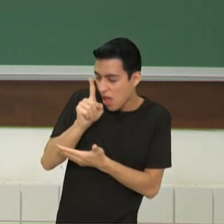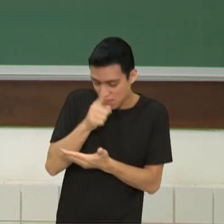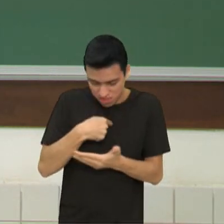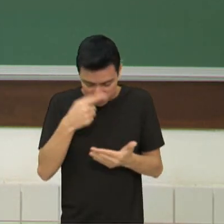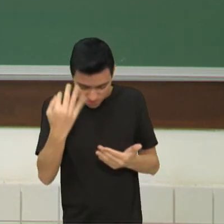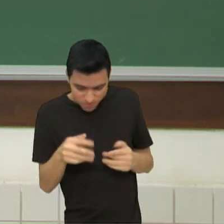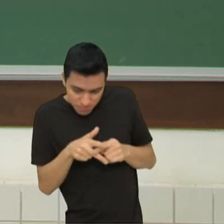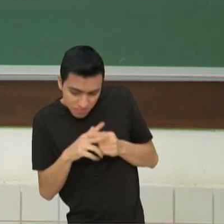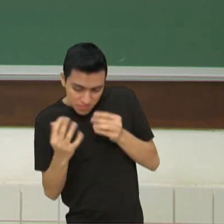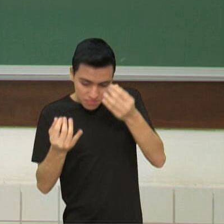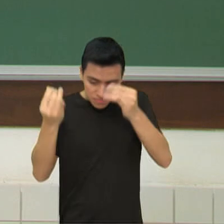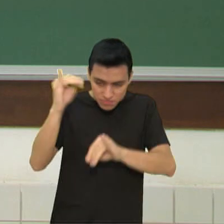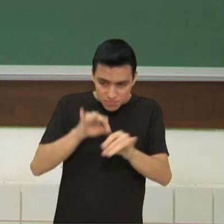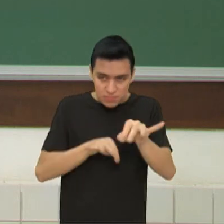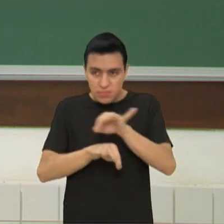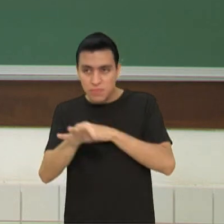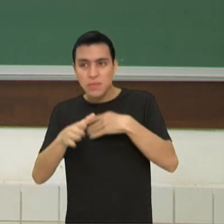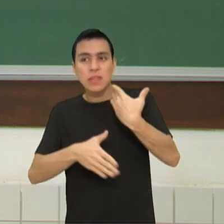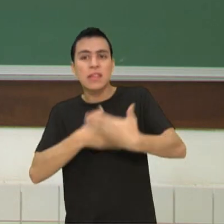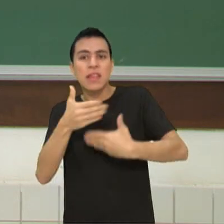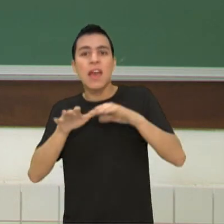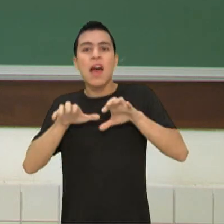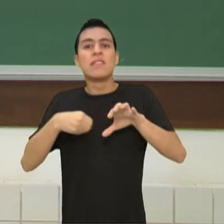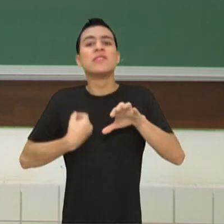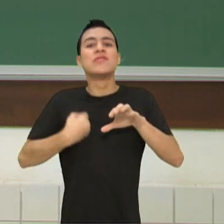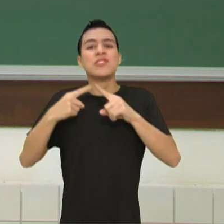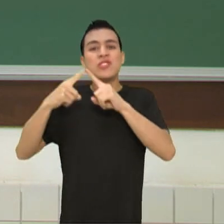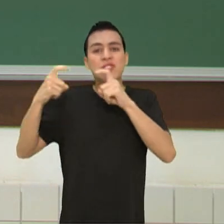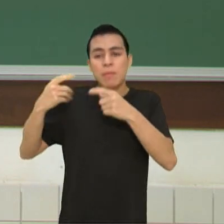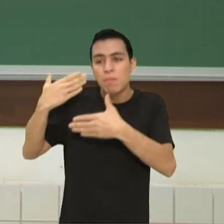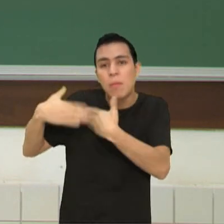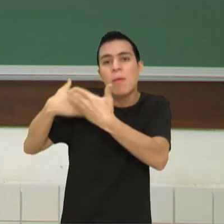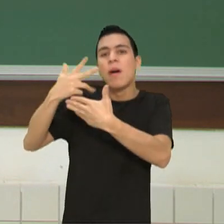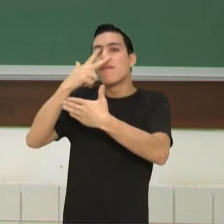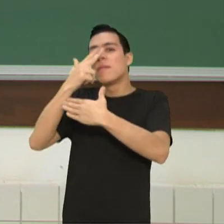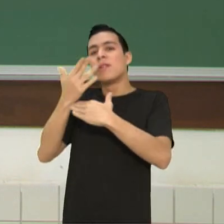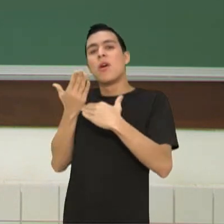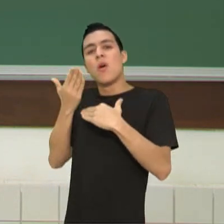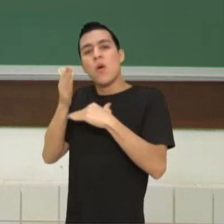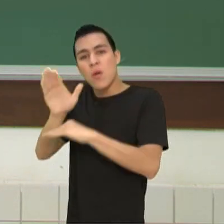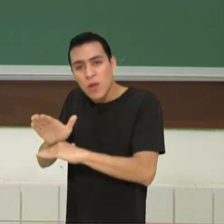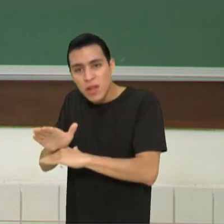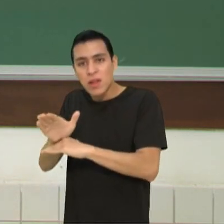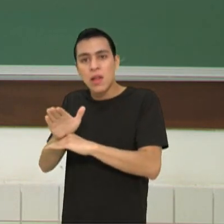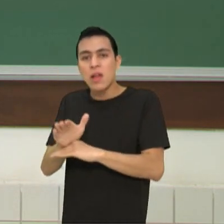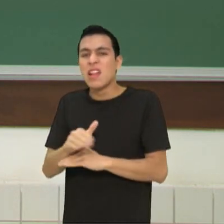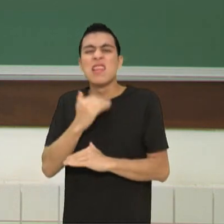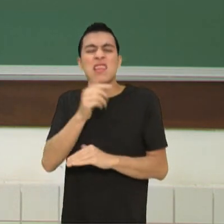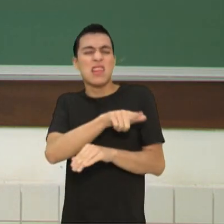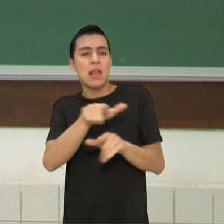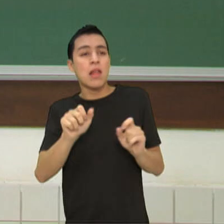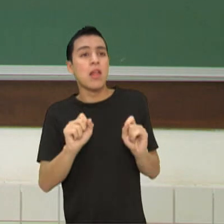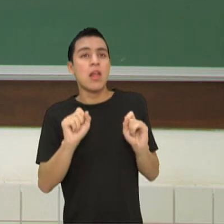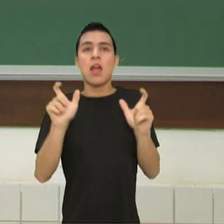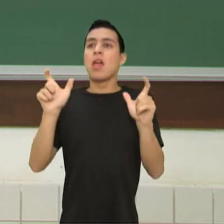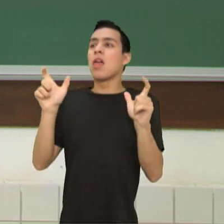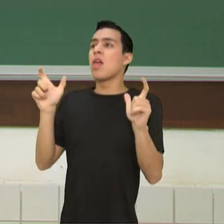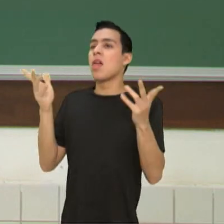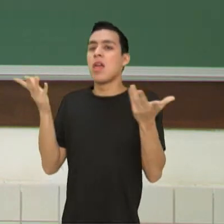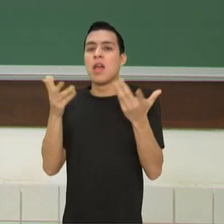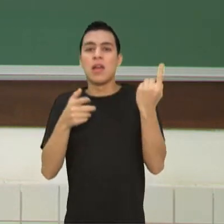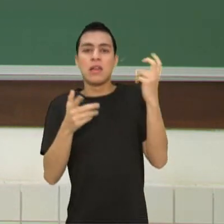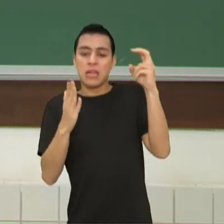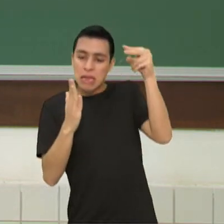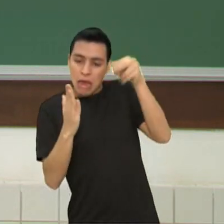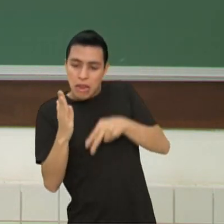que o outro já acertou. E é assim que a ciência funciona. Ela é colaborativa. Ninguém acorda de manhã aos 15 anos de idade e começa